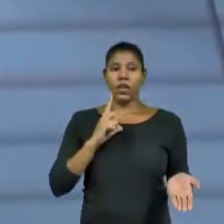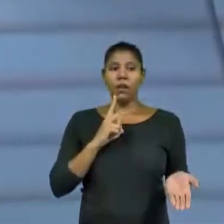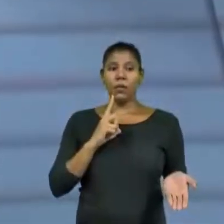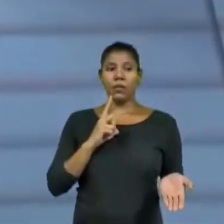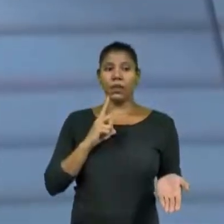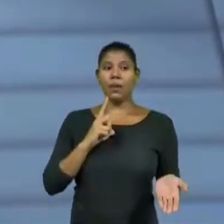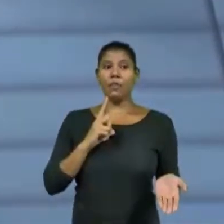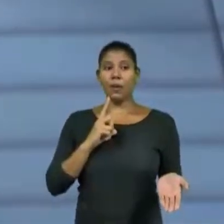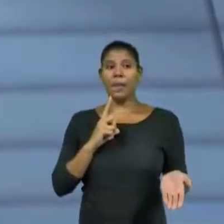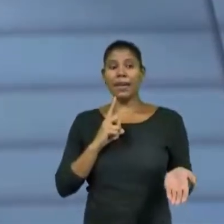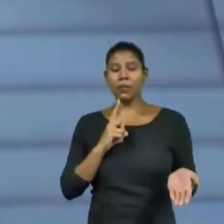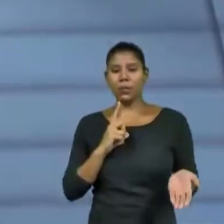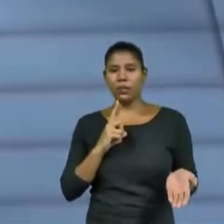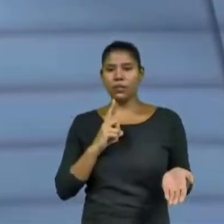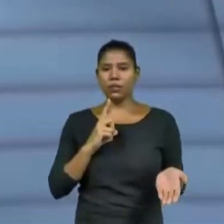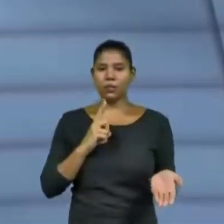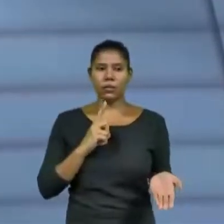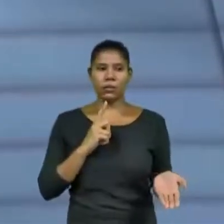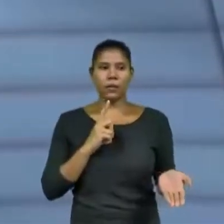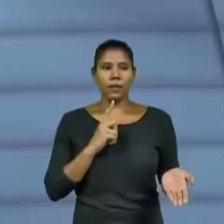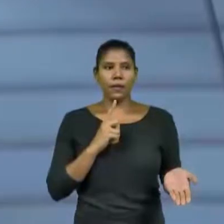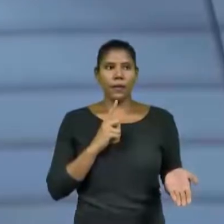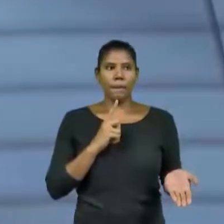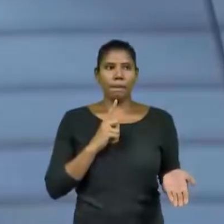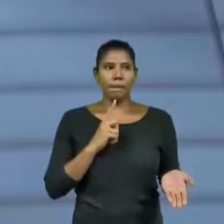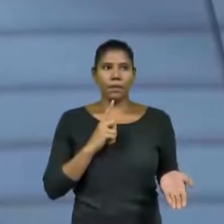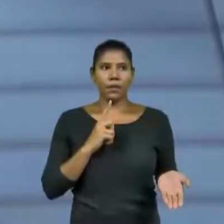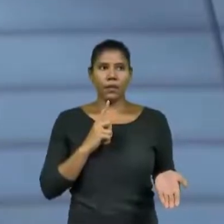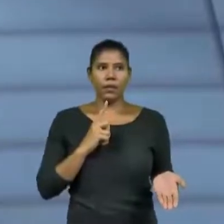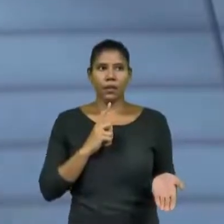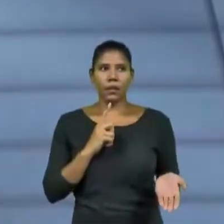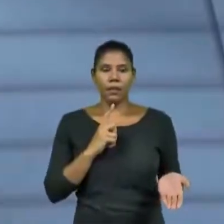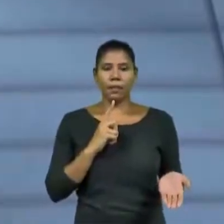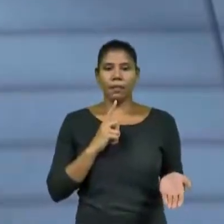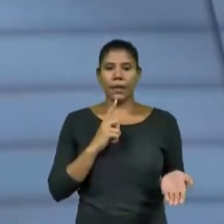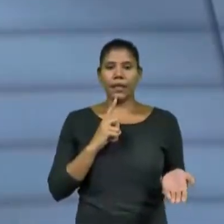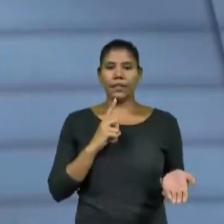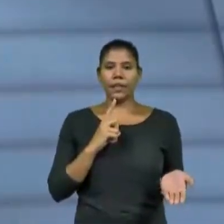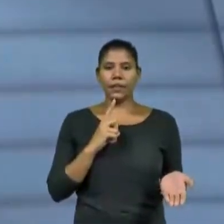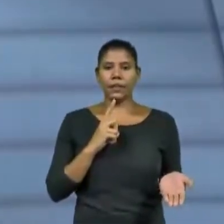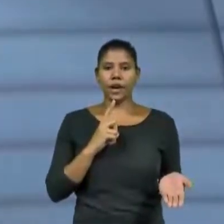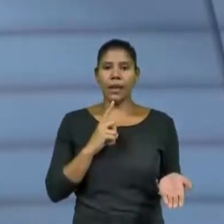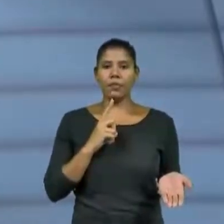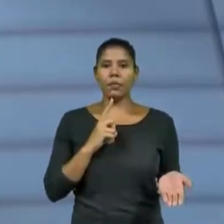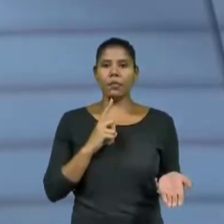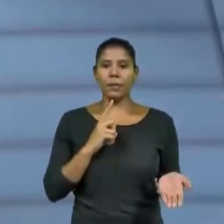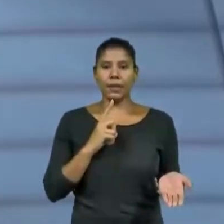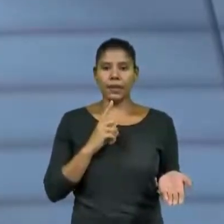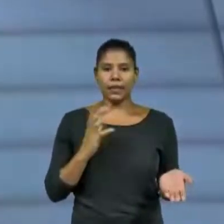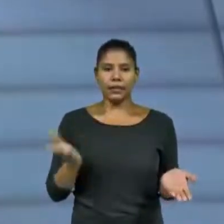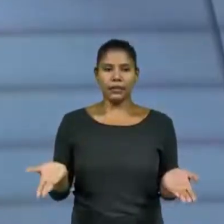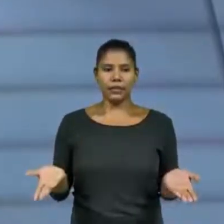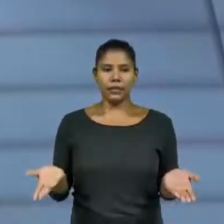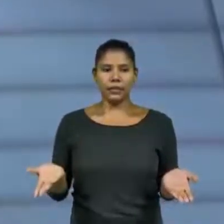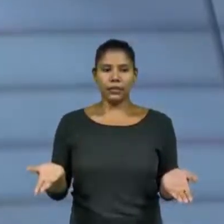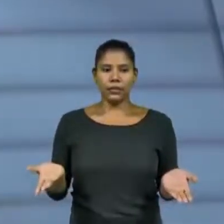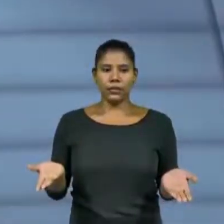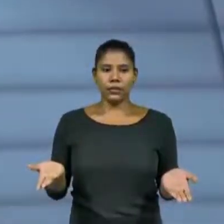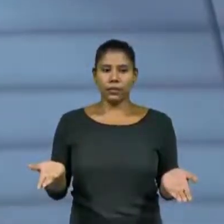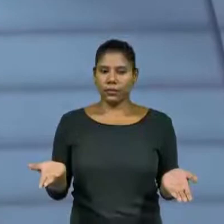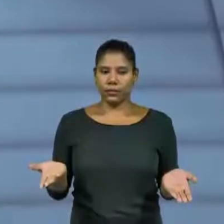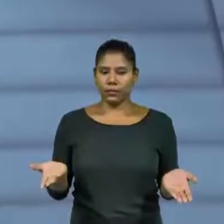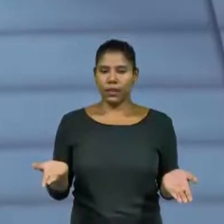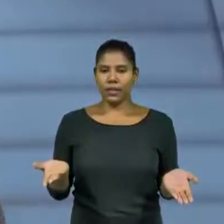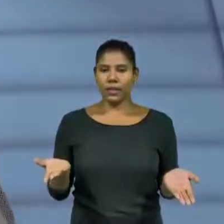nós temos excedente de energia. Não precisaria adquirir novas energias. Vírgula, né? Mas aí é o seguinte, o que eu, particularmente, nós